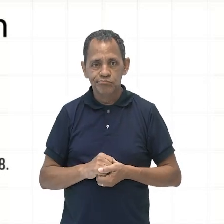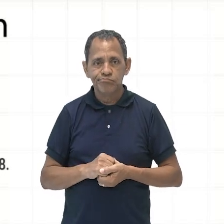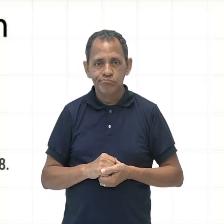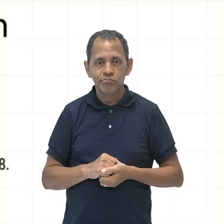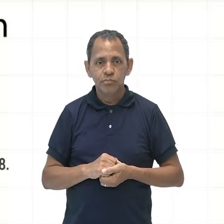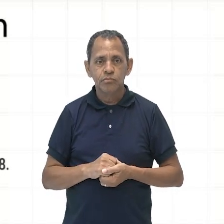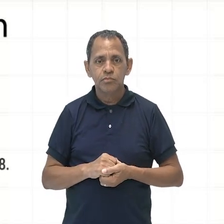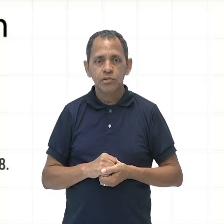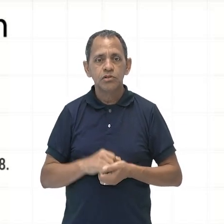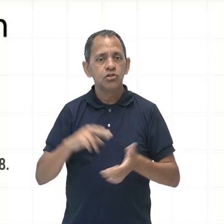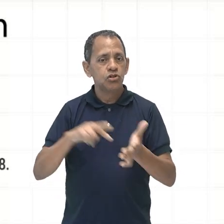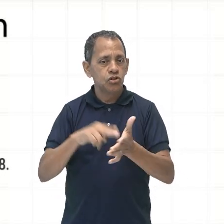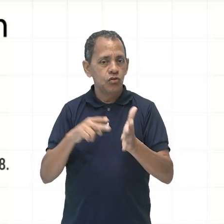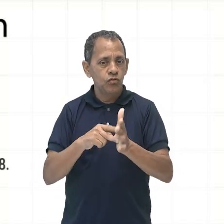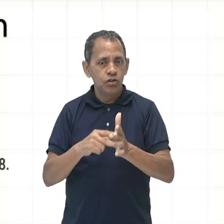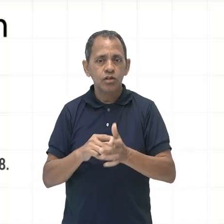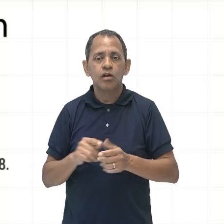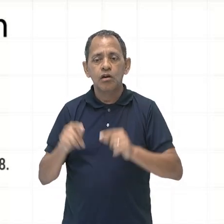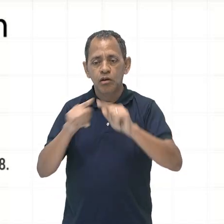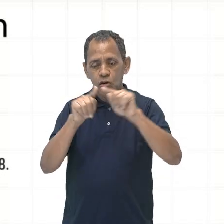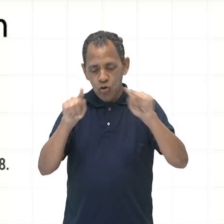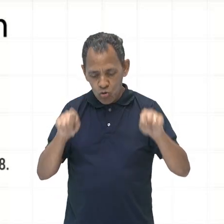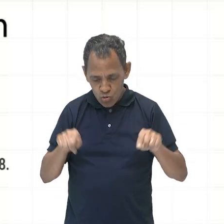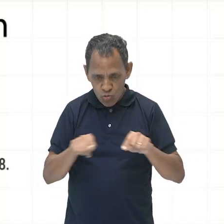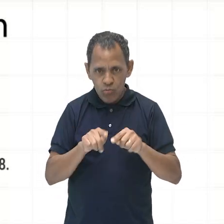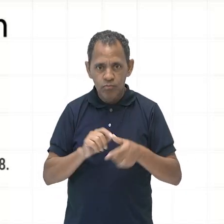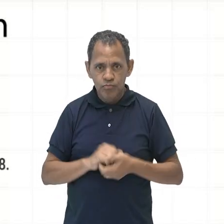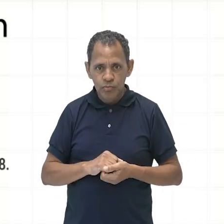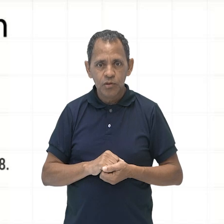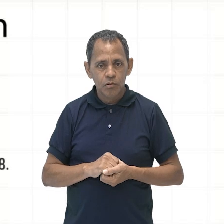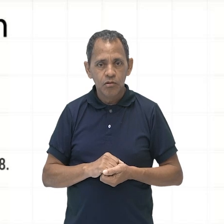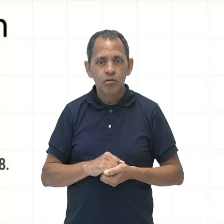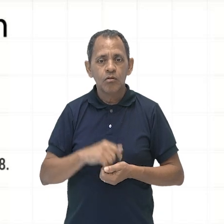2, esse também vai medir 2 e esse também vai medir 2. Então é um